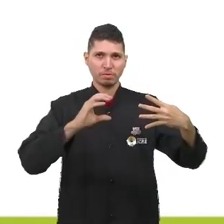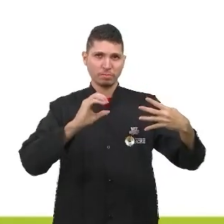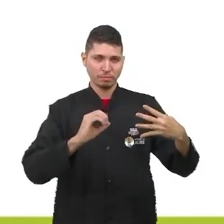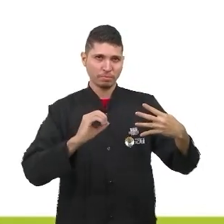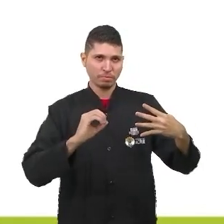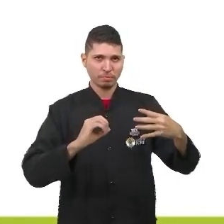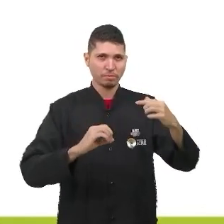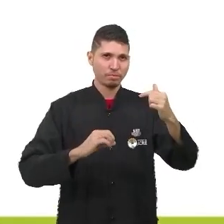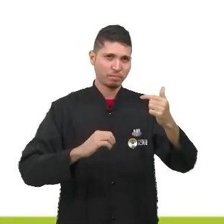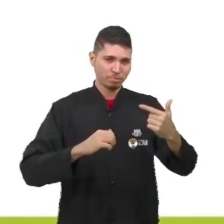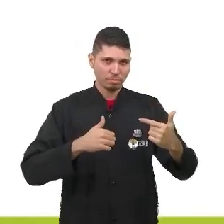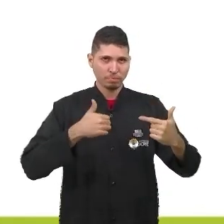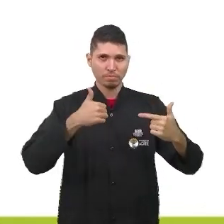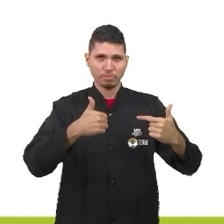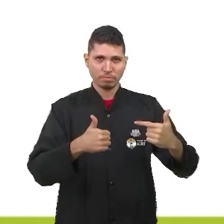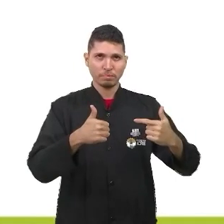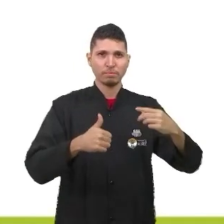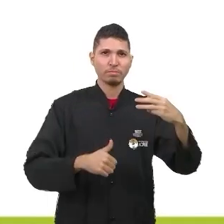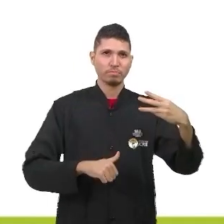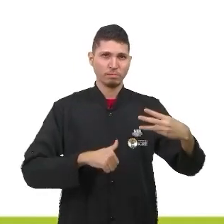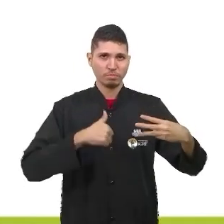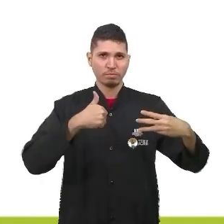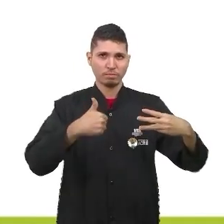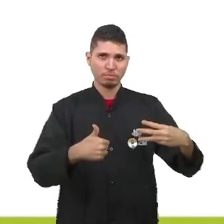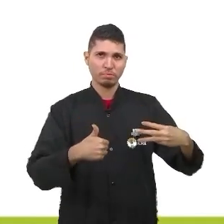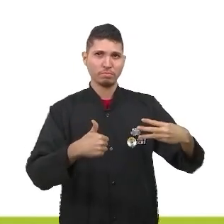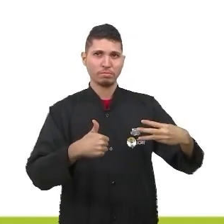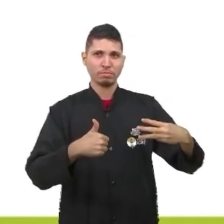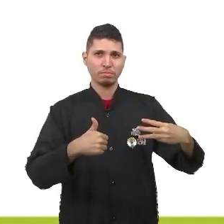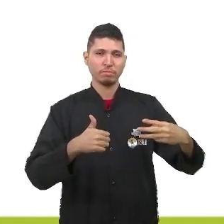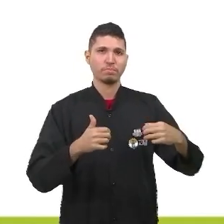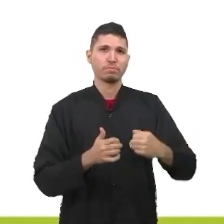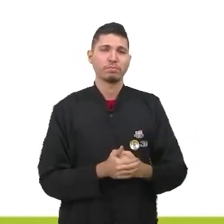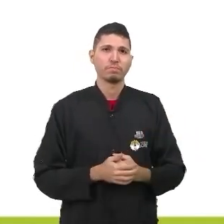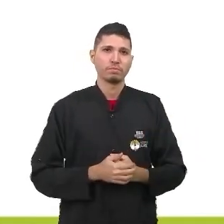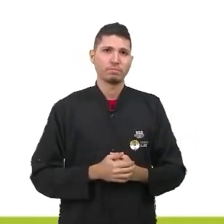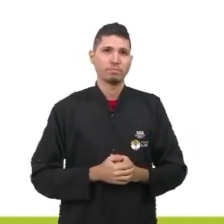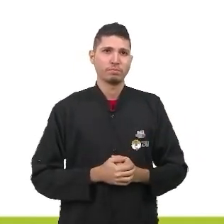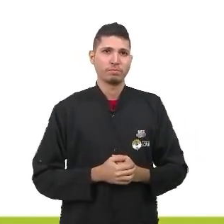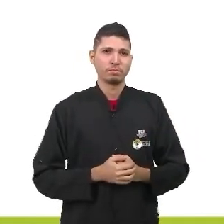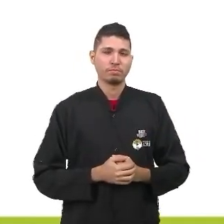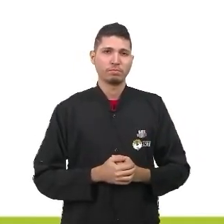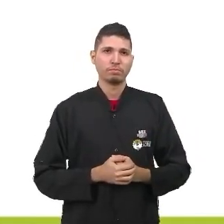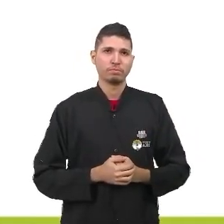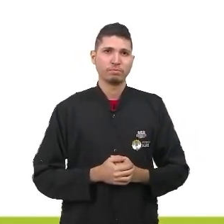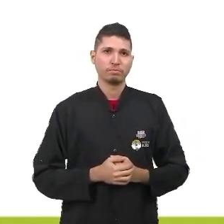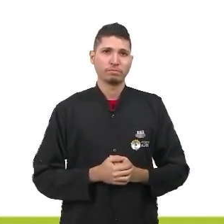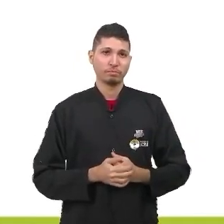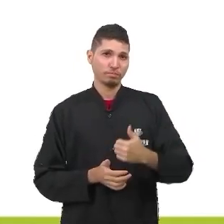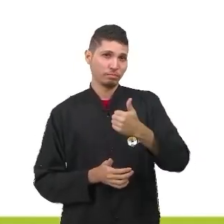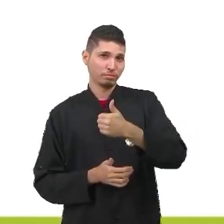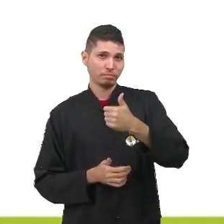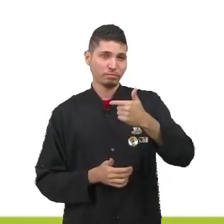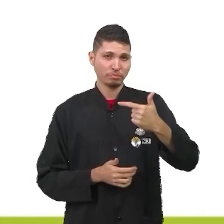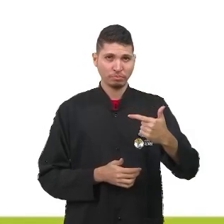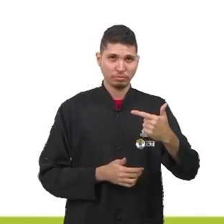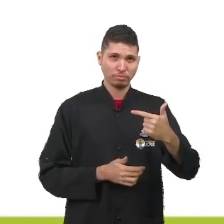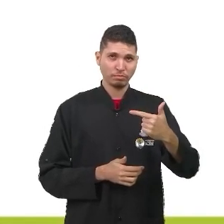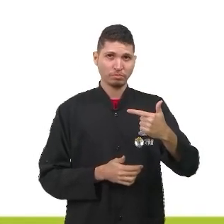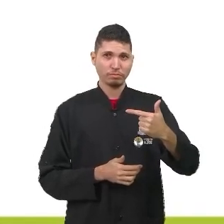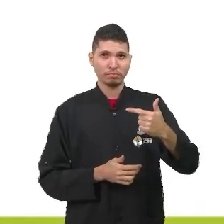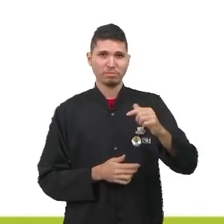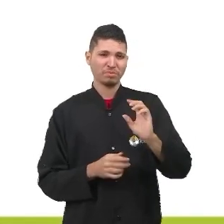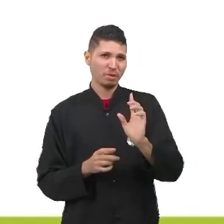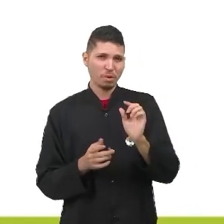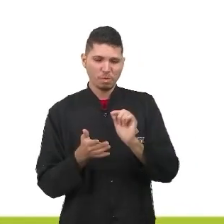2-1, 2-0, 3-1. E meia dúzia na cabeça dos portugueses. Meia dúzia igual a 6. E tem